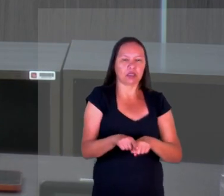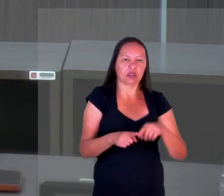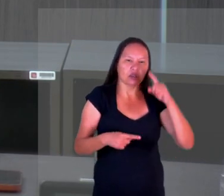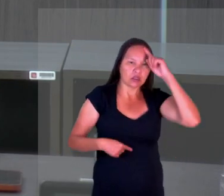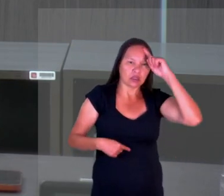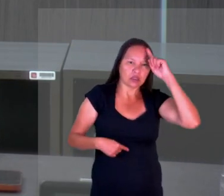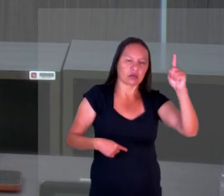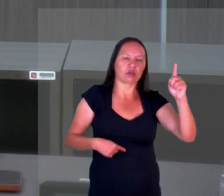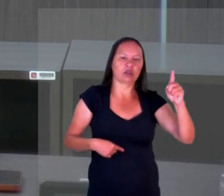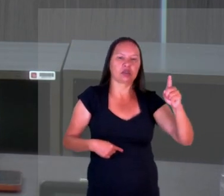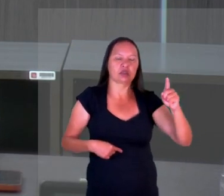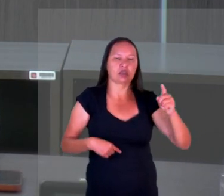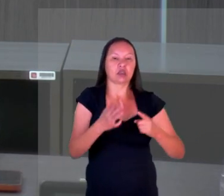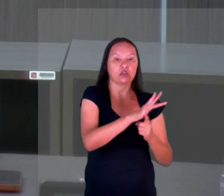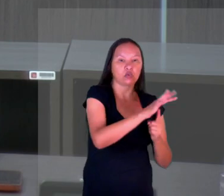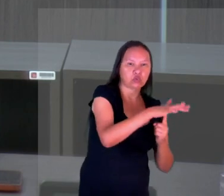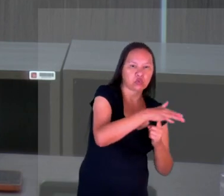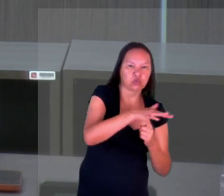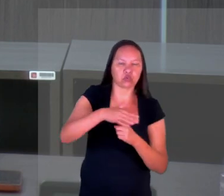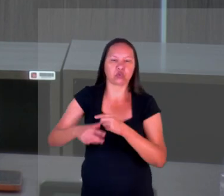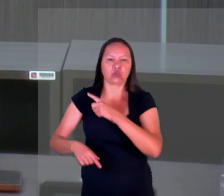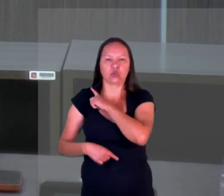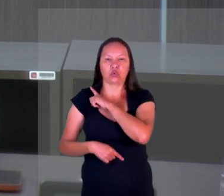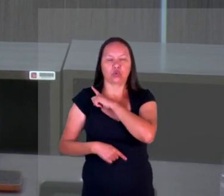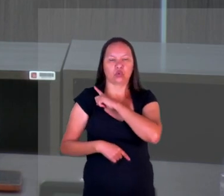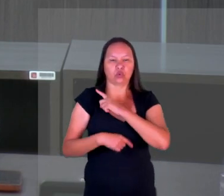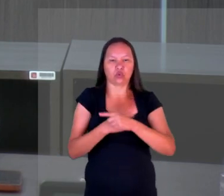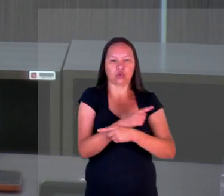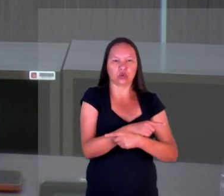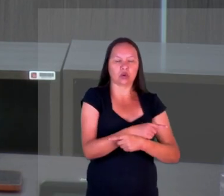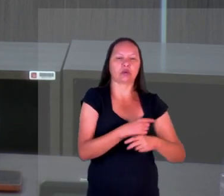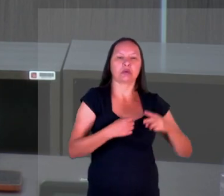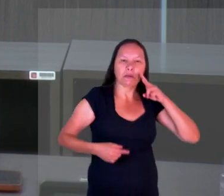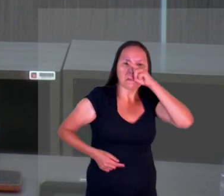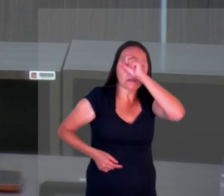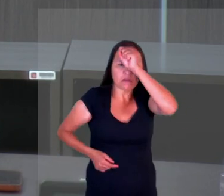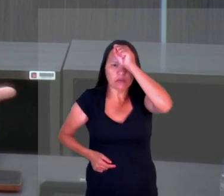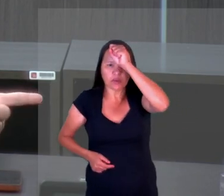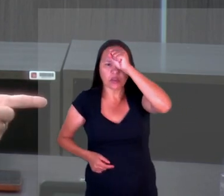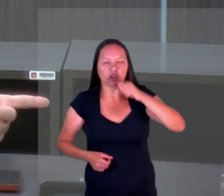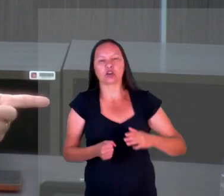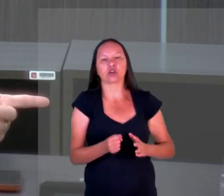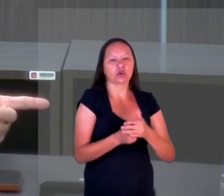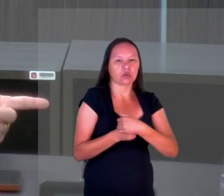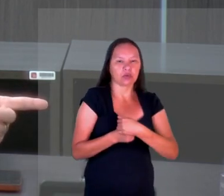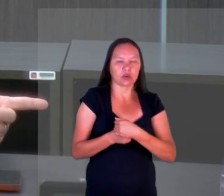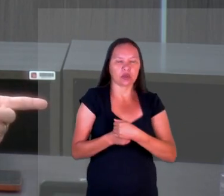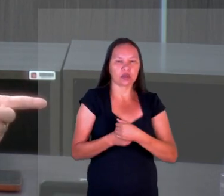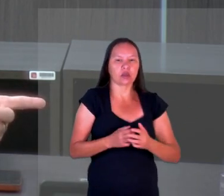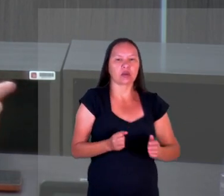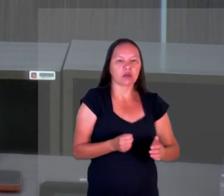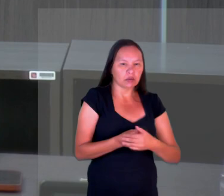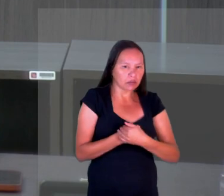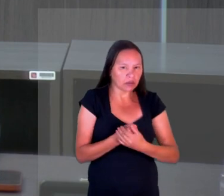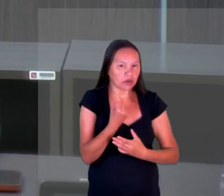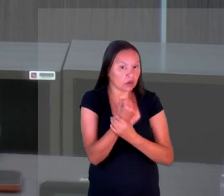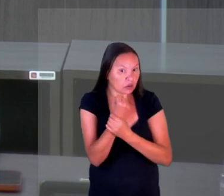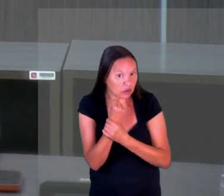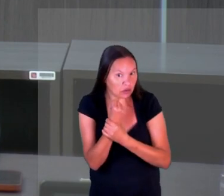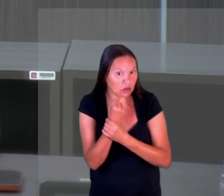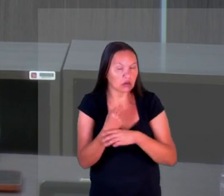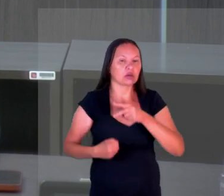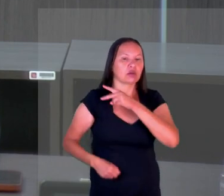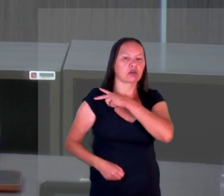que sem Forças Armadas suficientemente fortes bem aparelhadas para cuidar da nossa segurança nacional mas